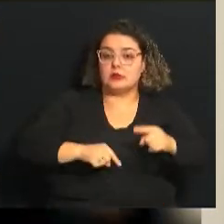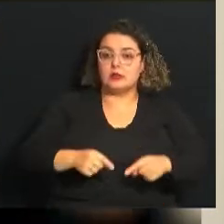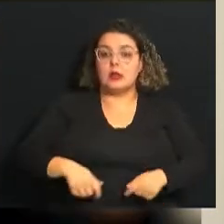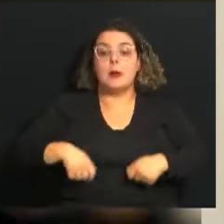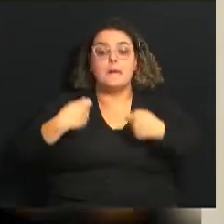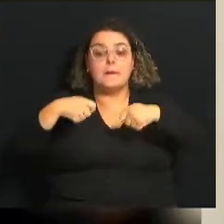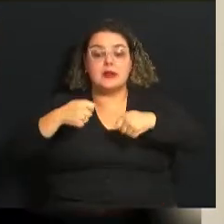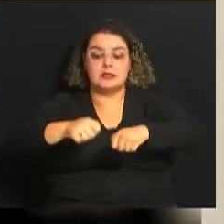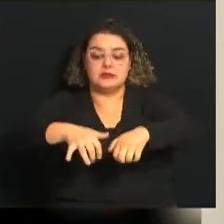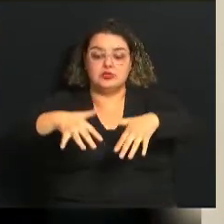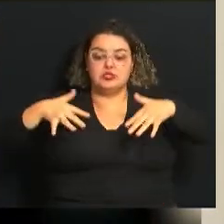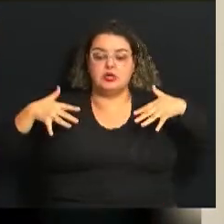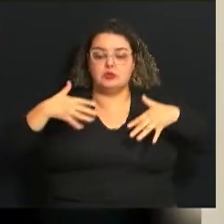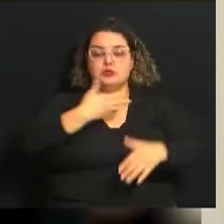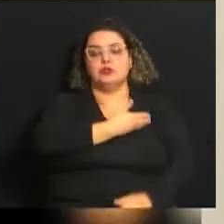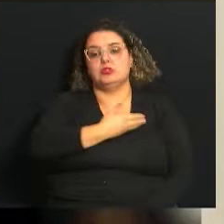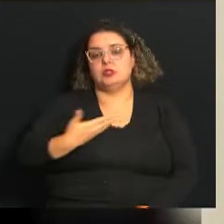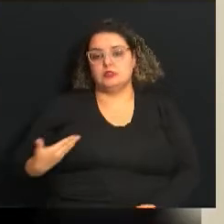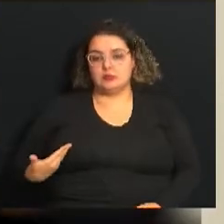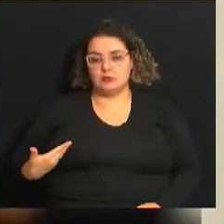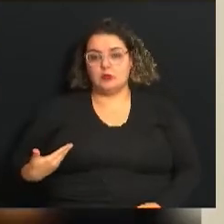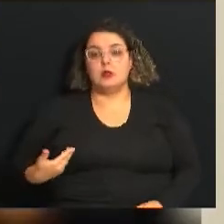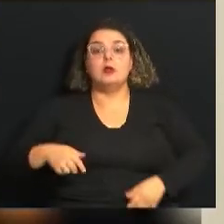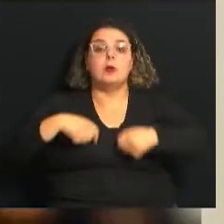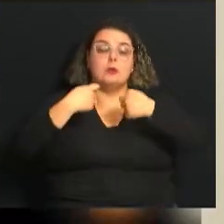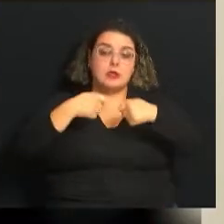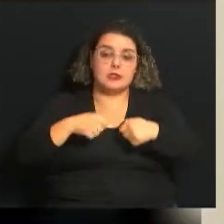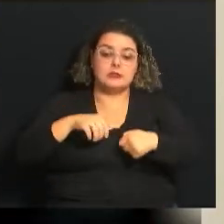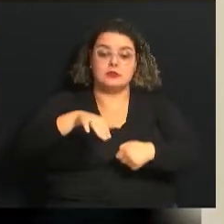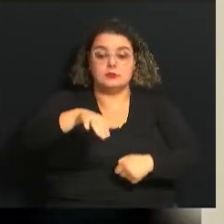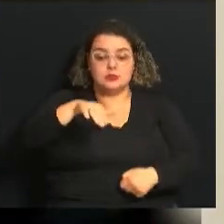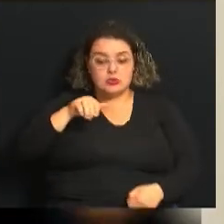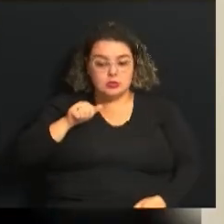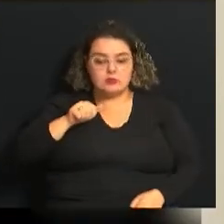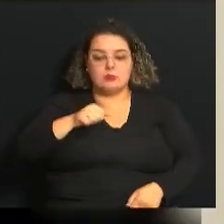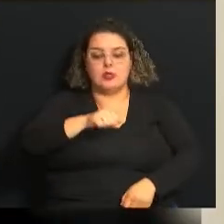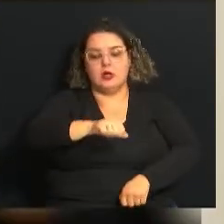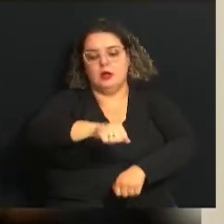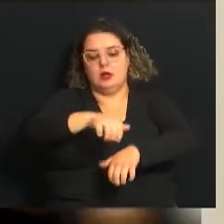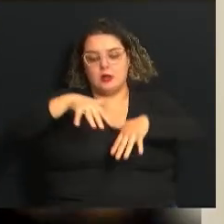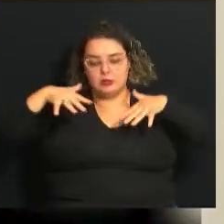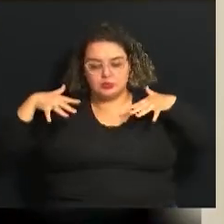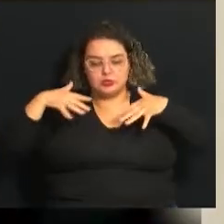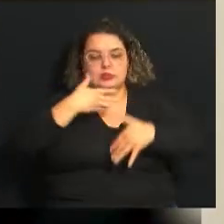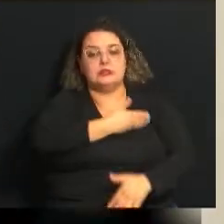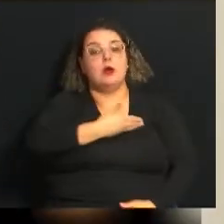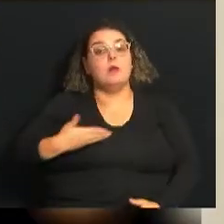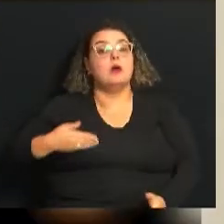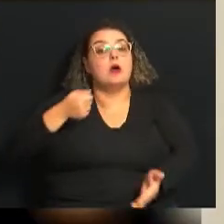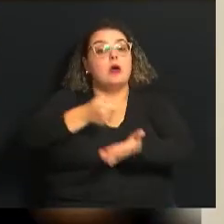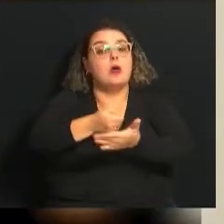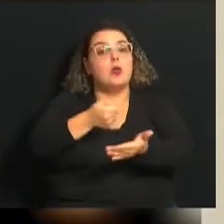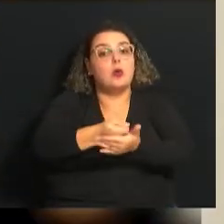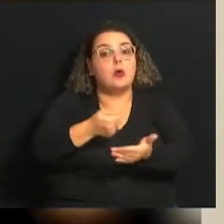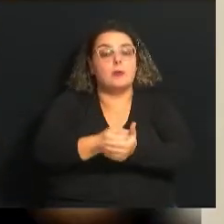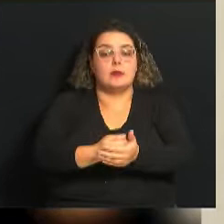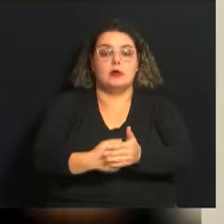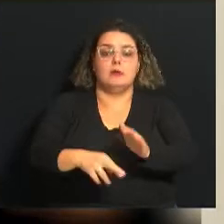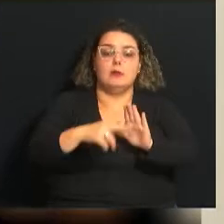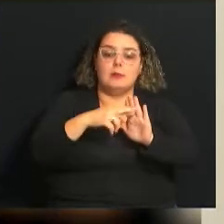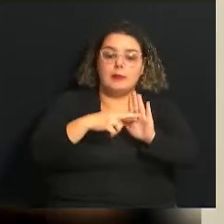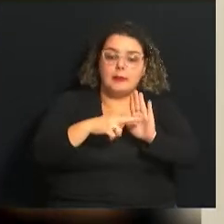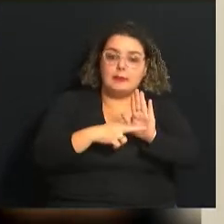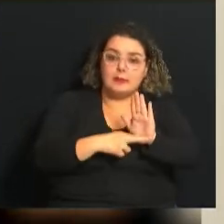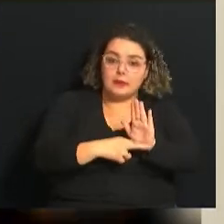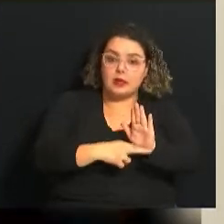audiência pública. Então, nós precisamos convocar uma audiência pública para cumprir esse rito regimental